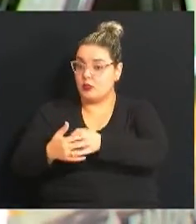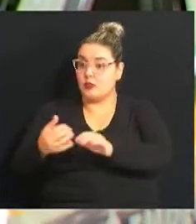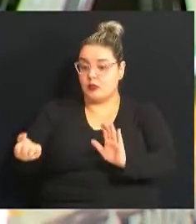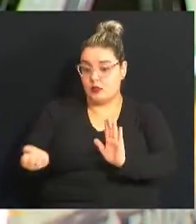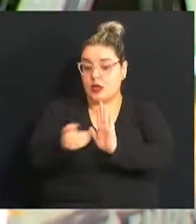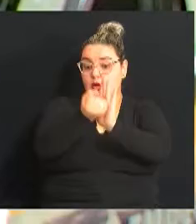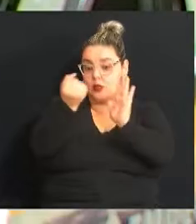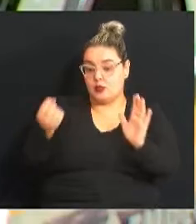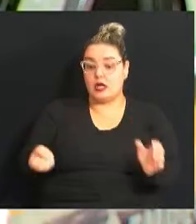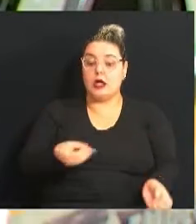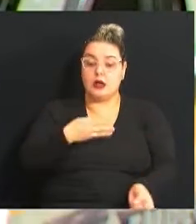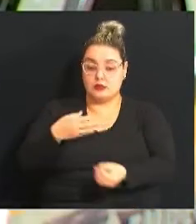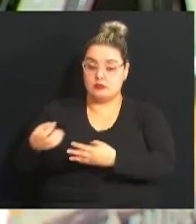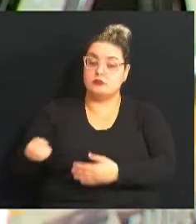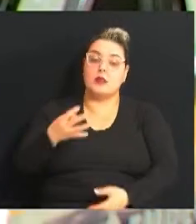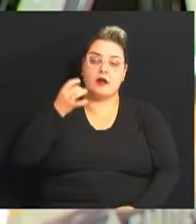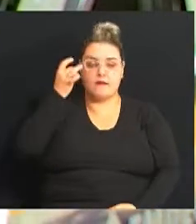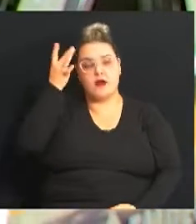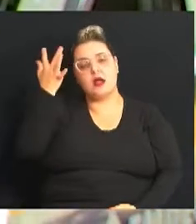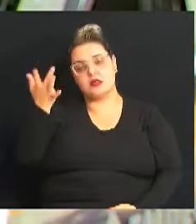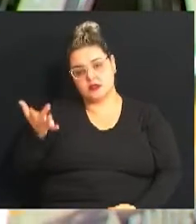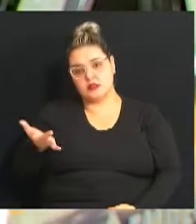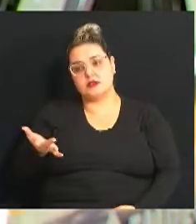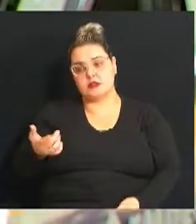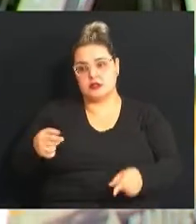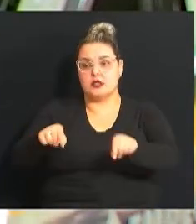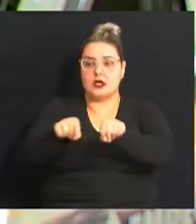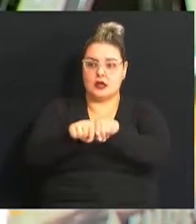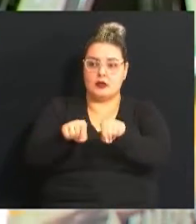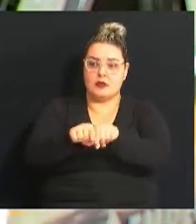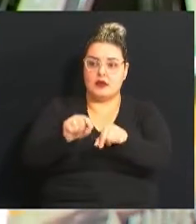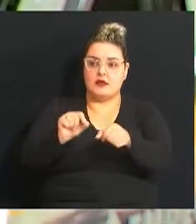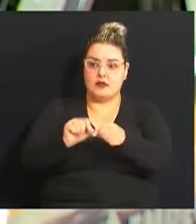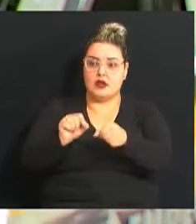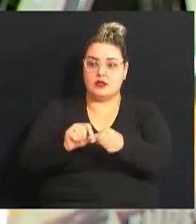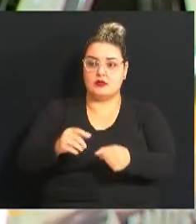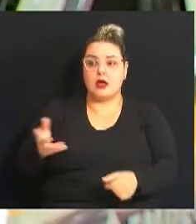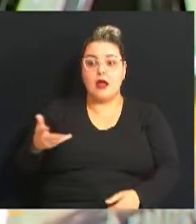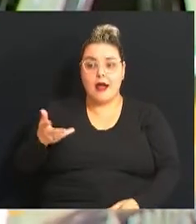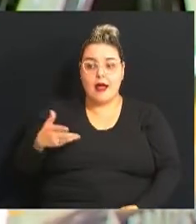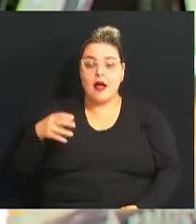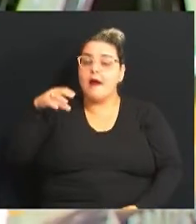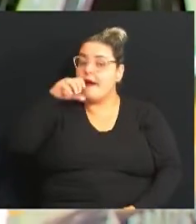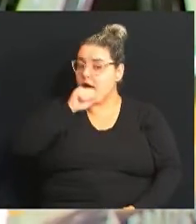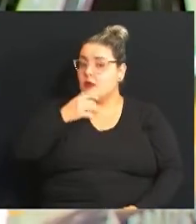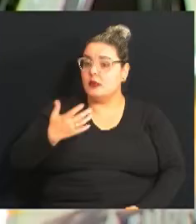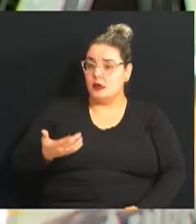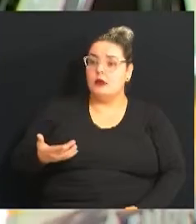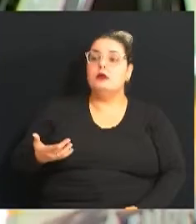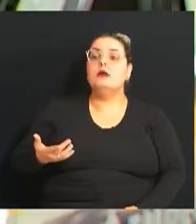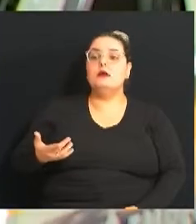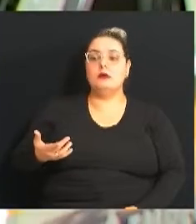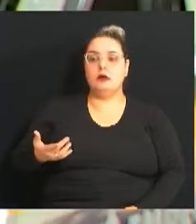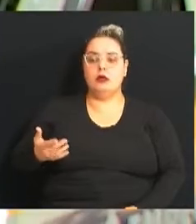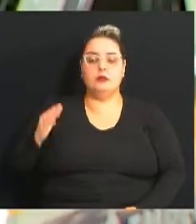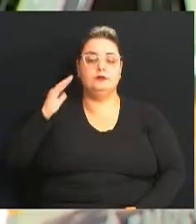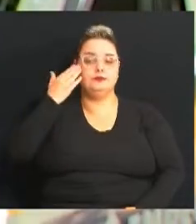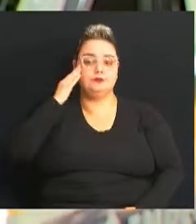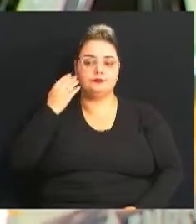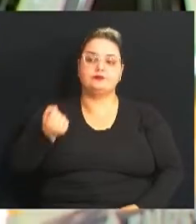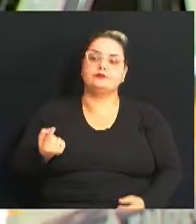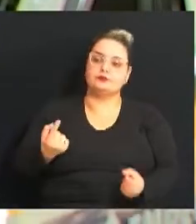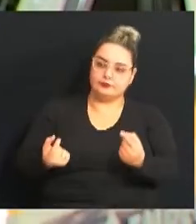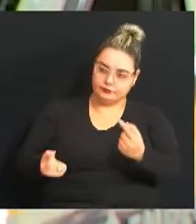modernização, né, que facilita, ela também faz com que seja mais ágil, mais rápido. Nós entendemos que algumas pessoas ainda